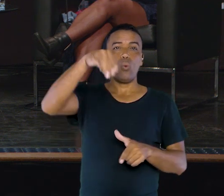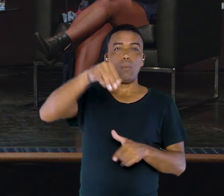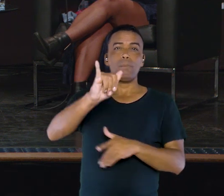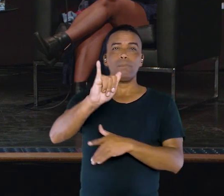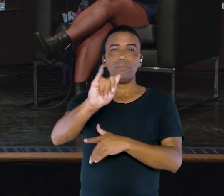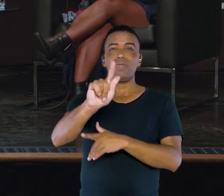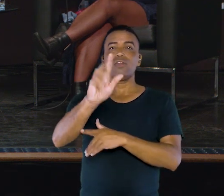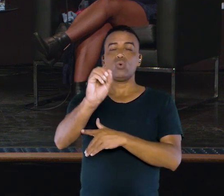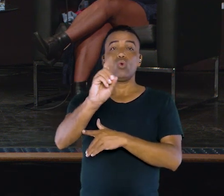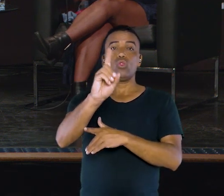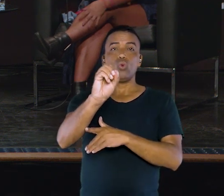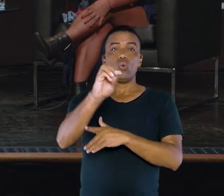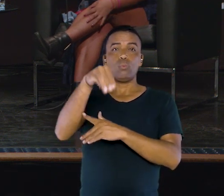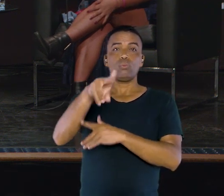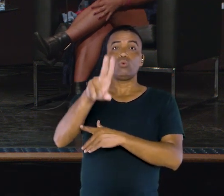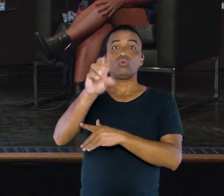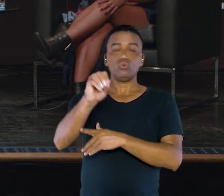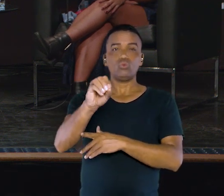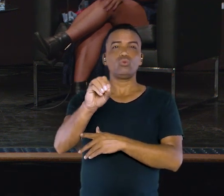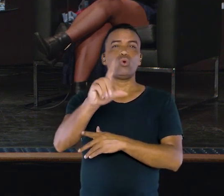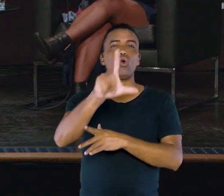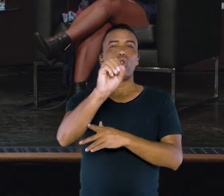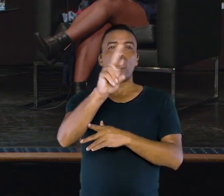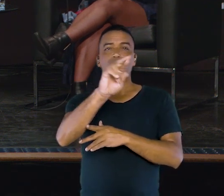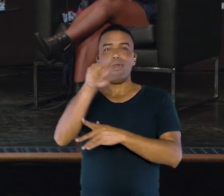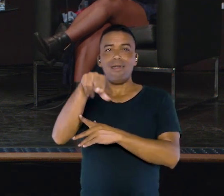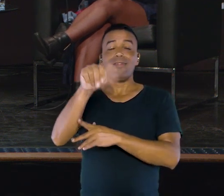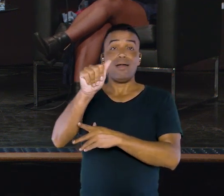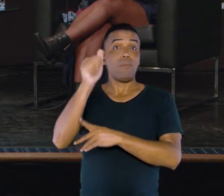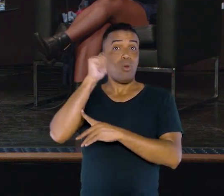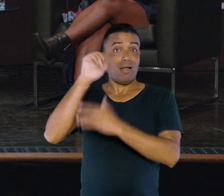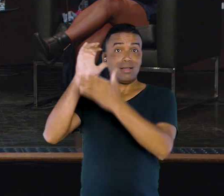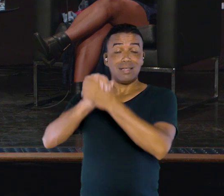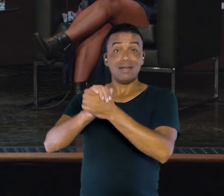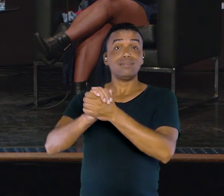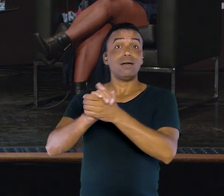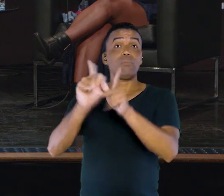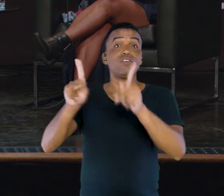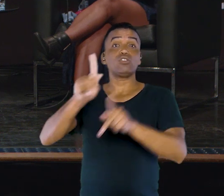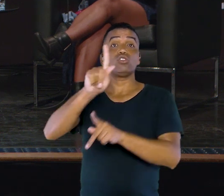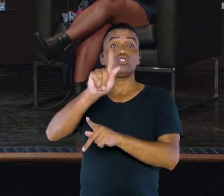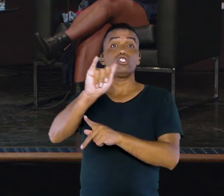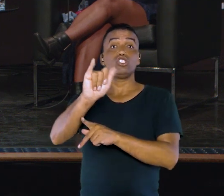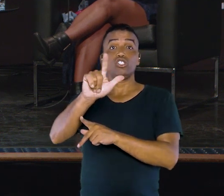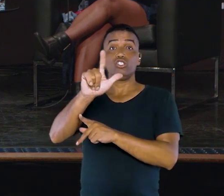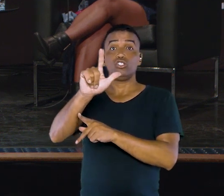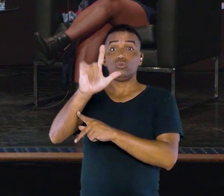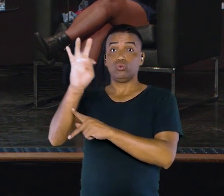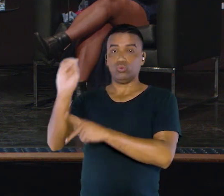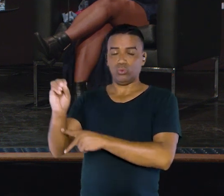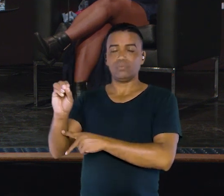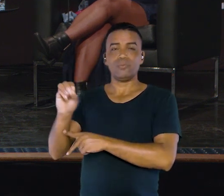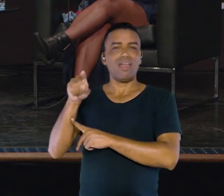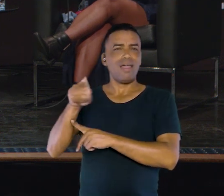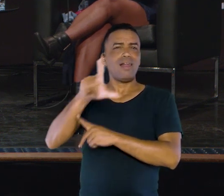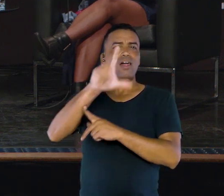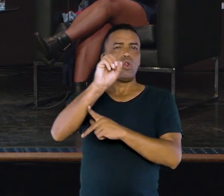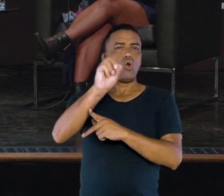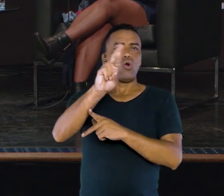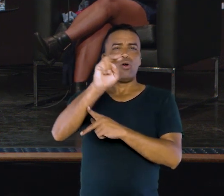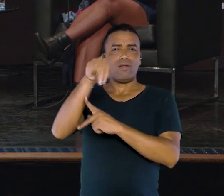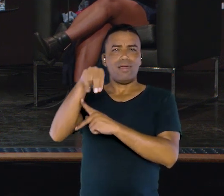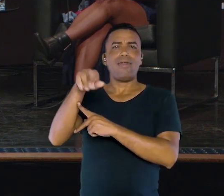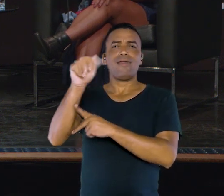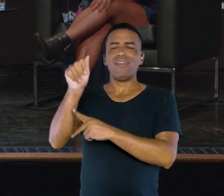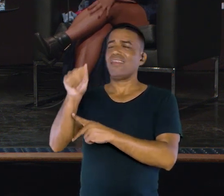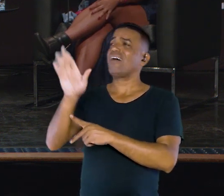mundo, levando meu pai, a Lorena, a esposa do professor Gilton. Aí a Lorena, ela toda sabedora,